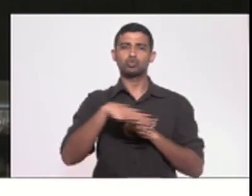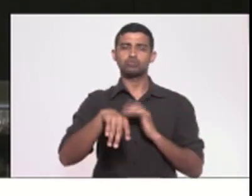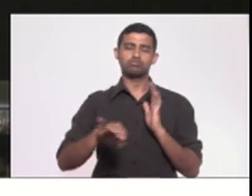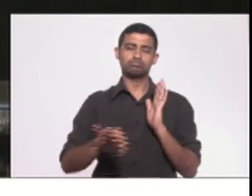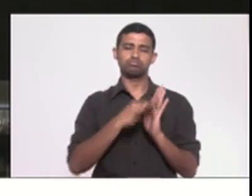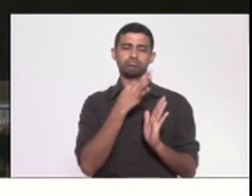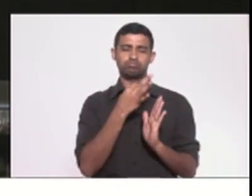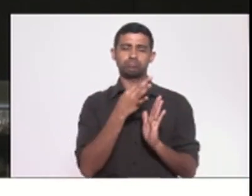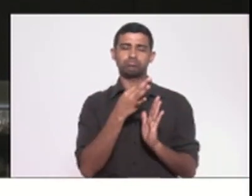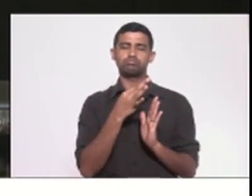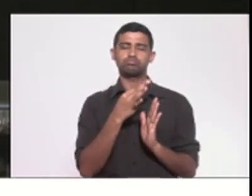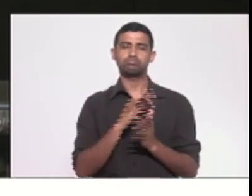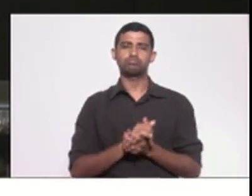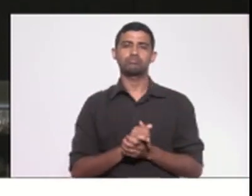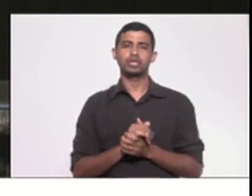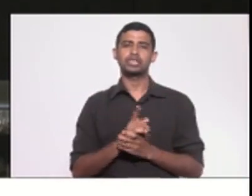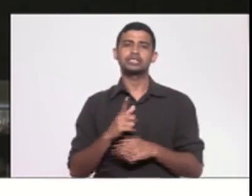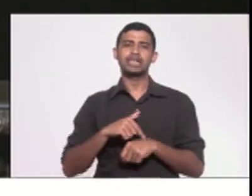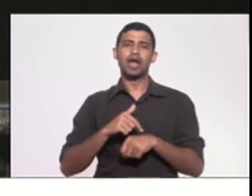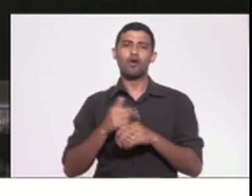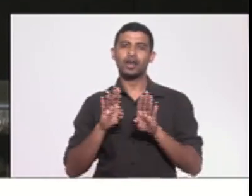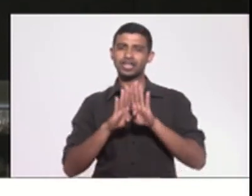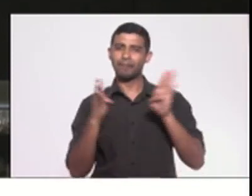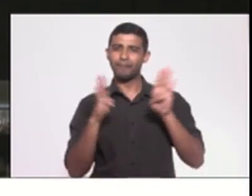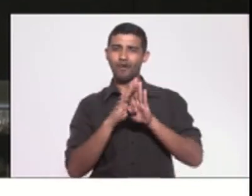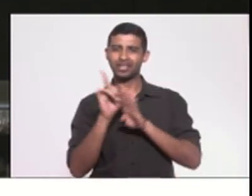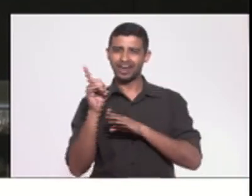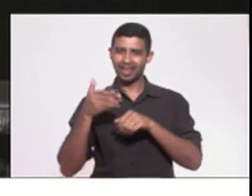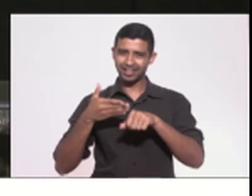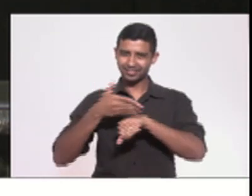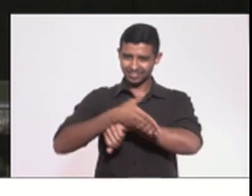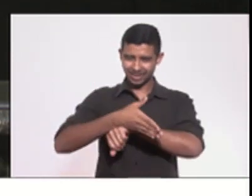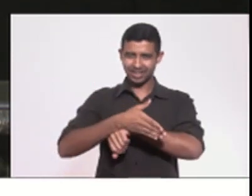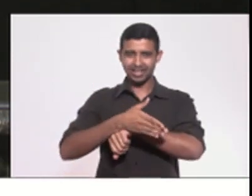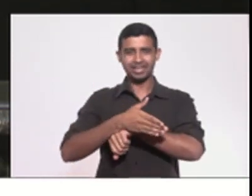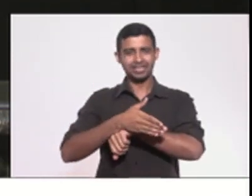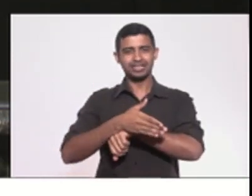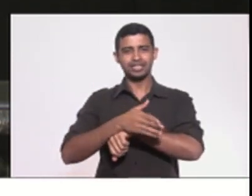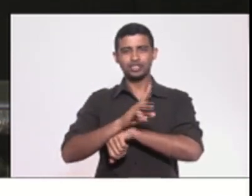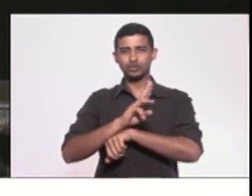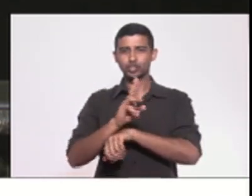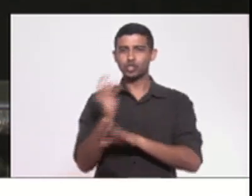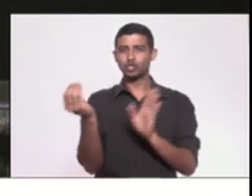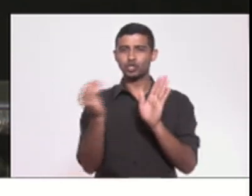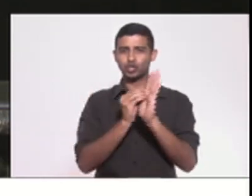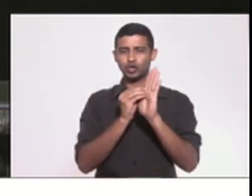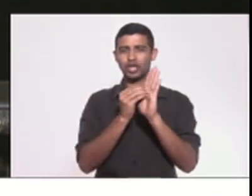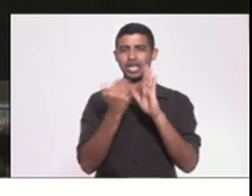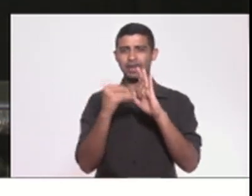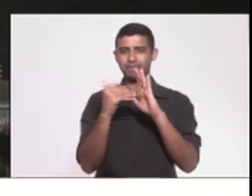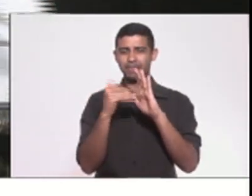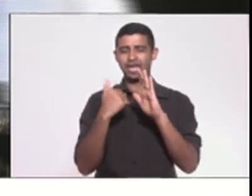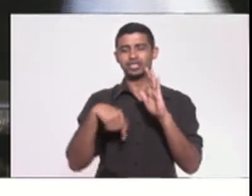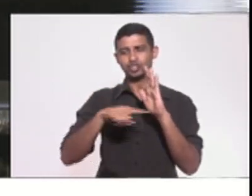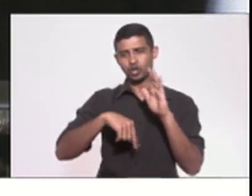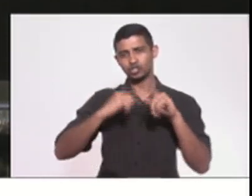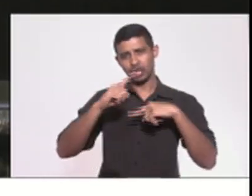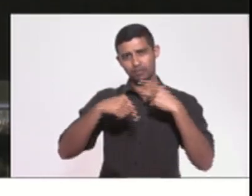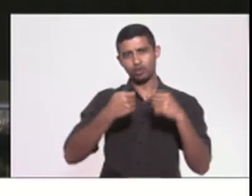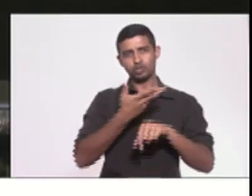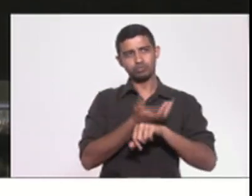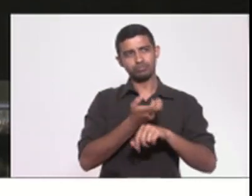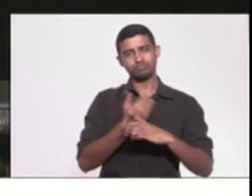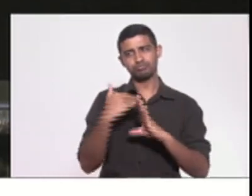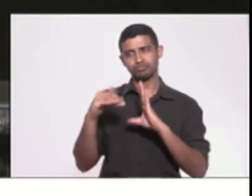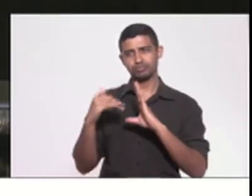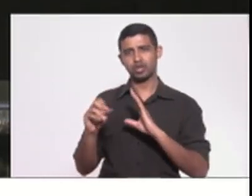que passou o seu e-mail lá na entrada. A gente encaminha uma newsletter contendo a matéria e todas as informações.